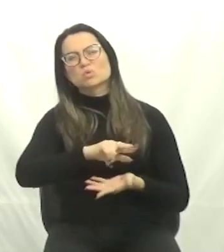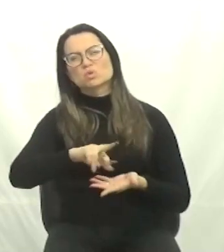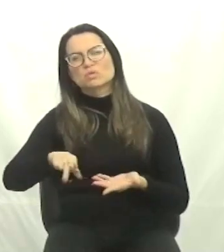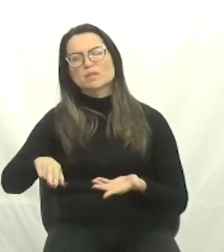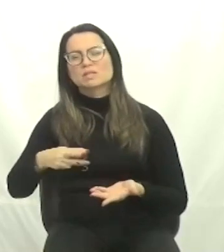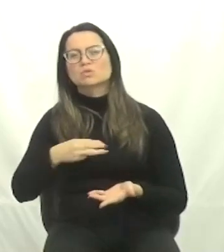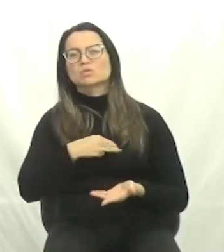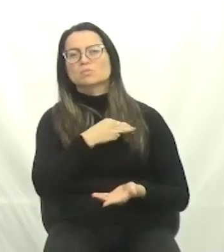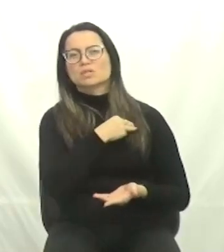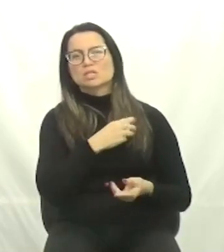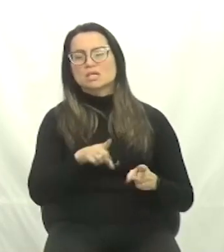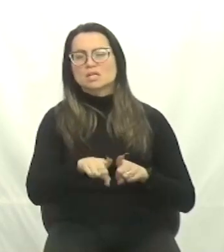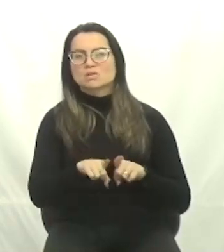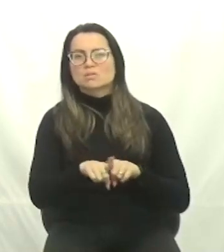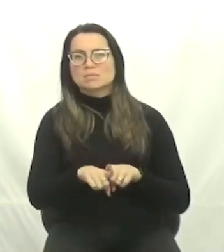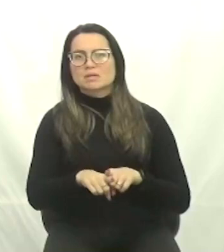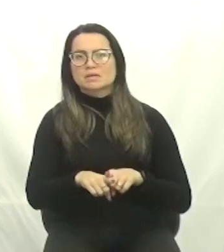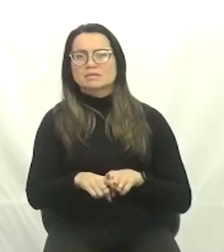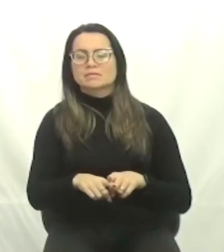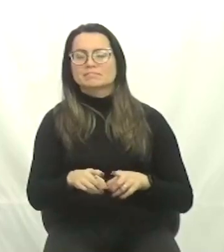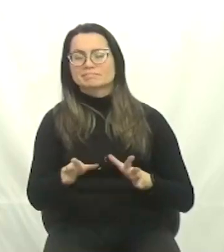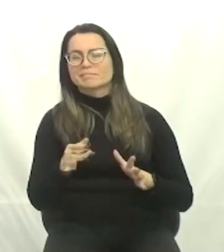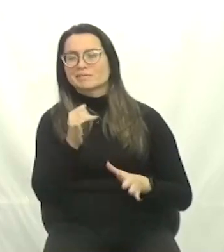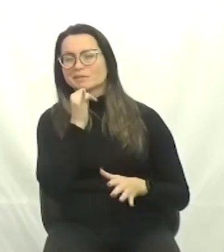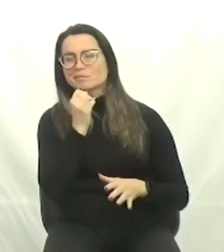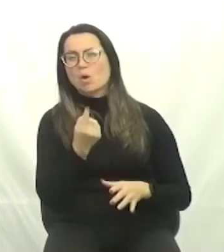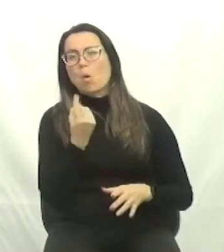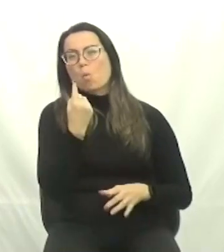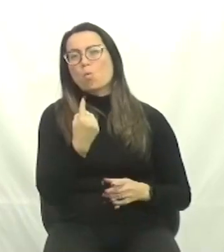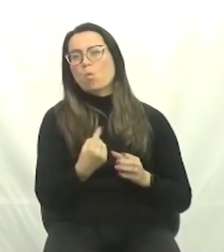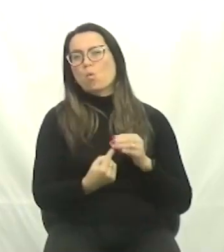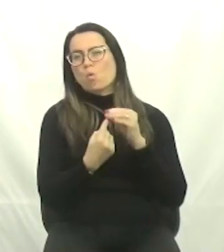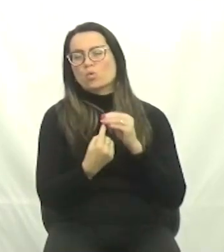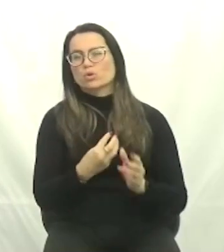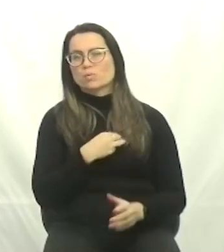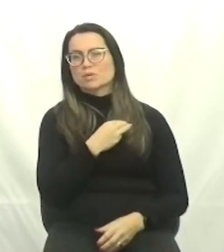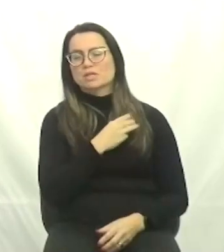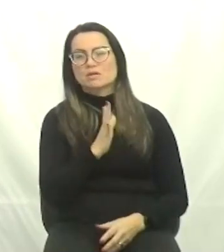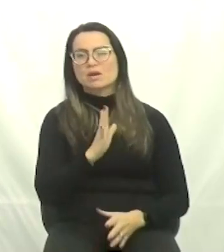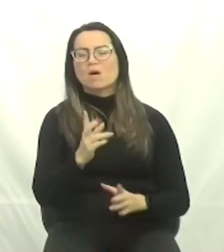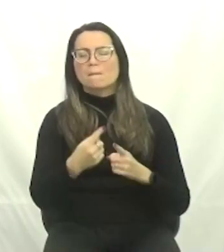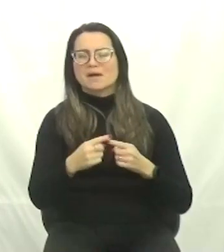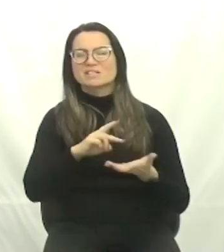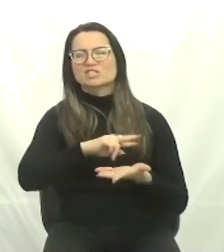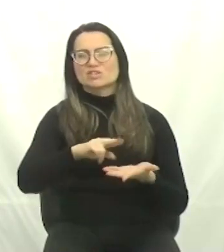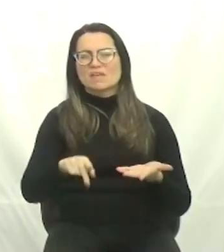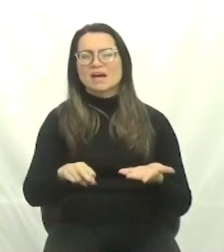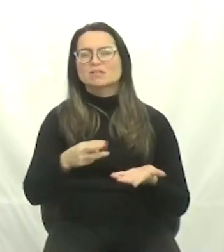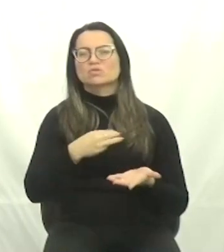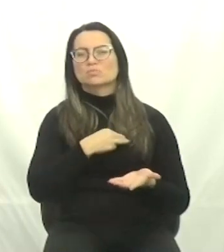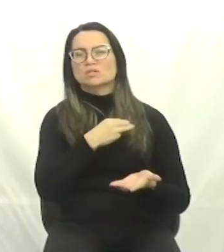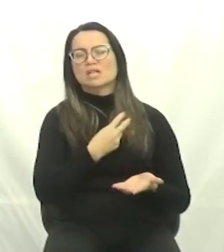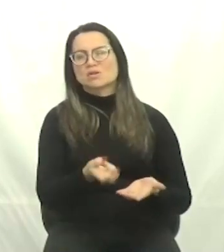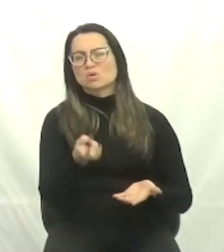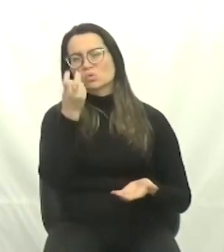ministérios, porque o ministério, aliás, não existe um ministério direcionado à juventude, mas o Ministério da Cultura, que direciona recursos quase